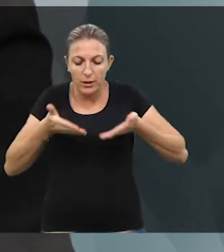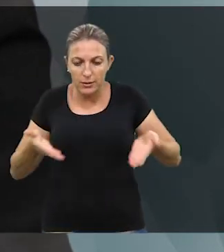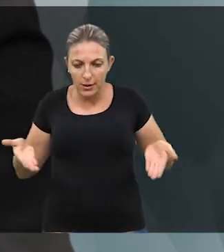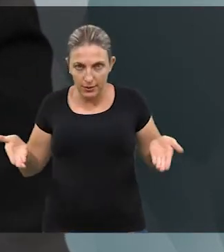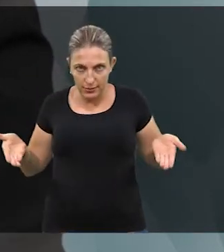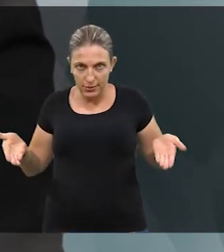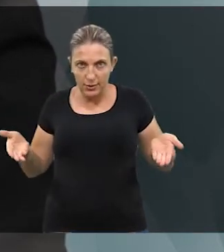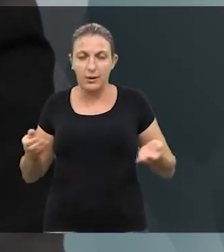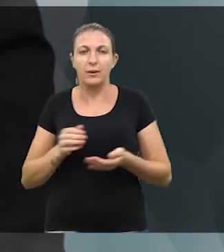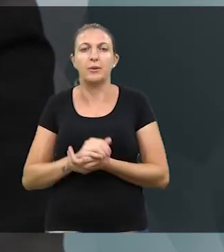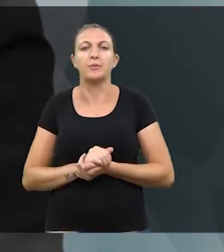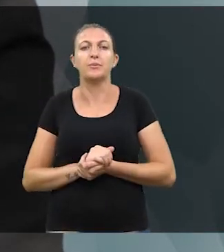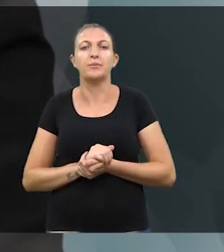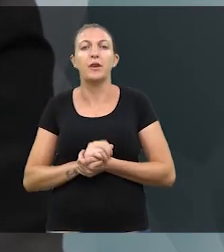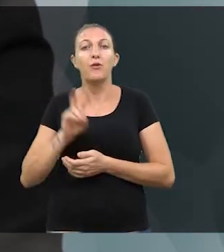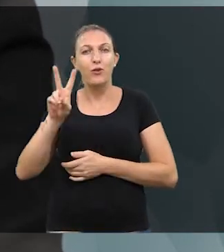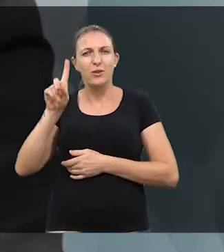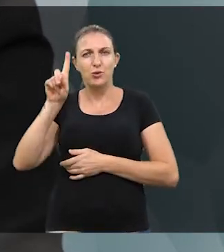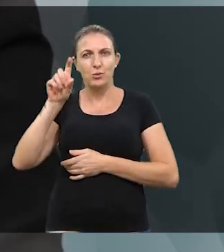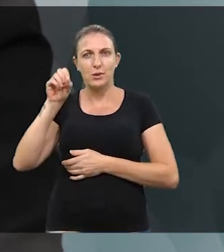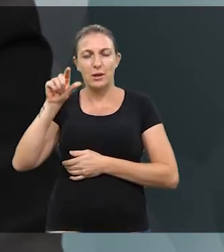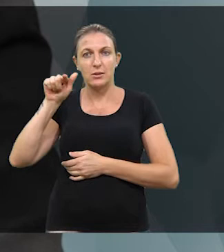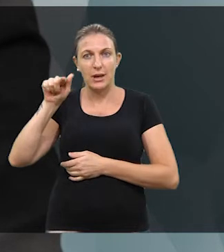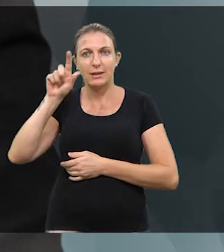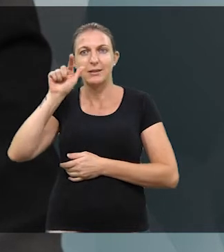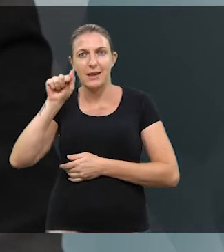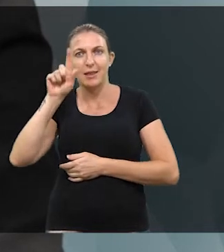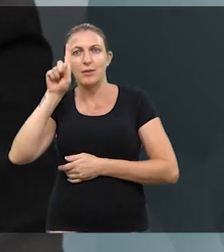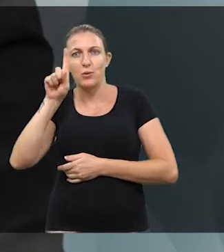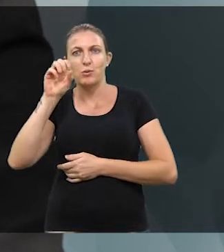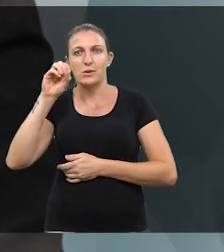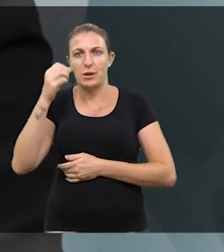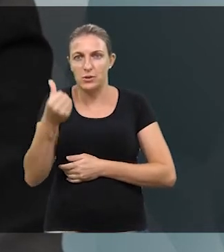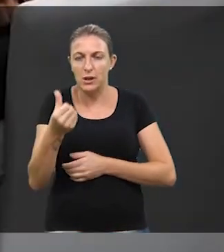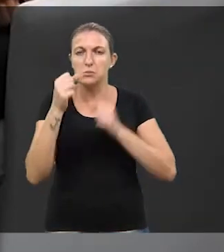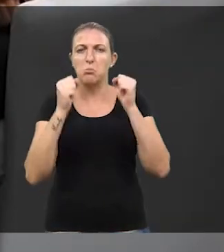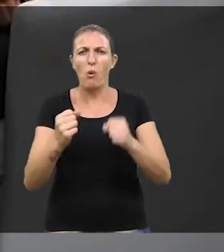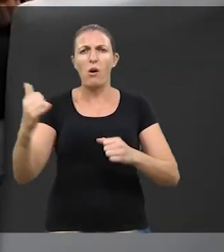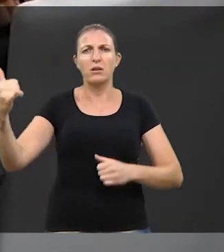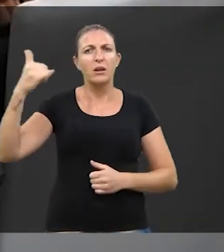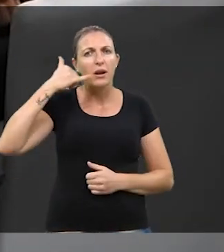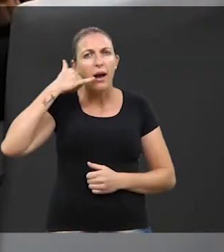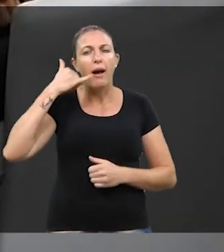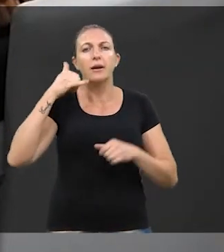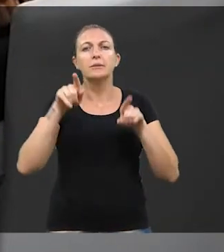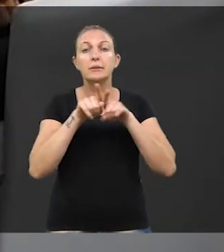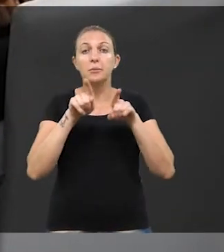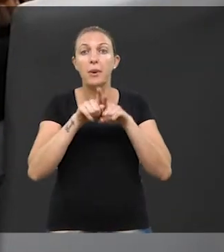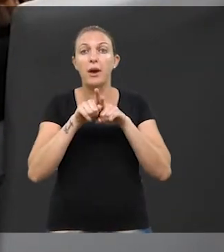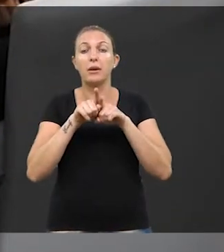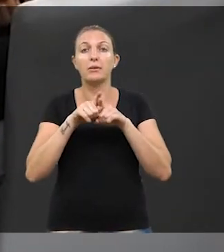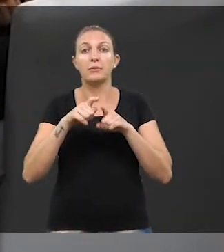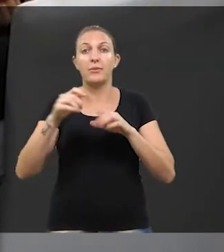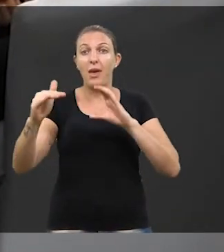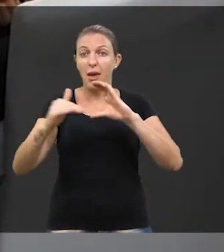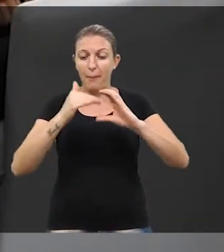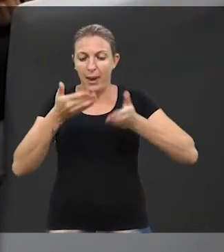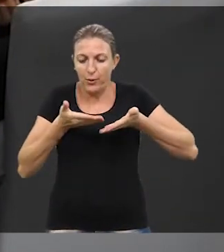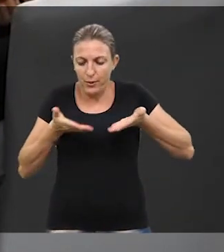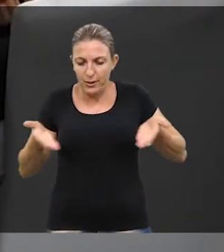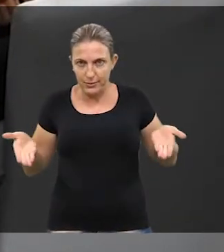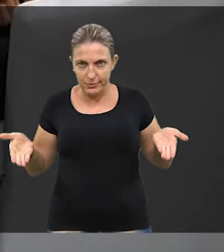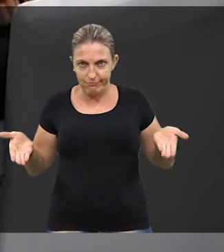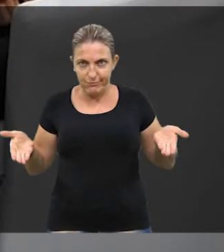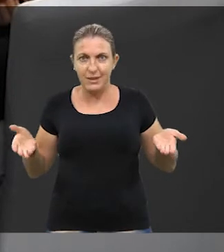né 2010 77 106 tal se pode ligar se pode mandar e mail nosso e mail vereador flavio barcelos a roupa